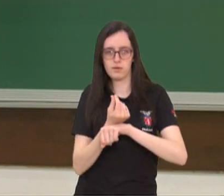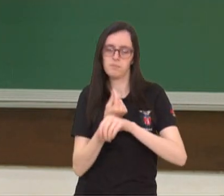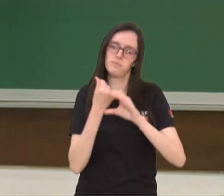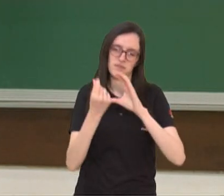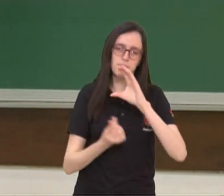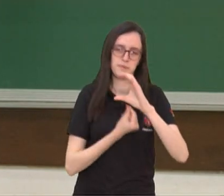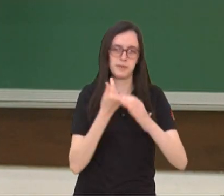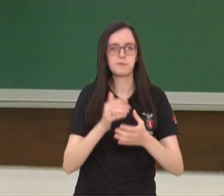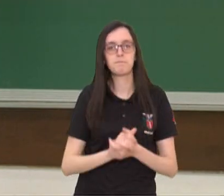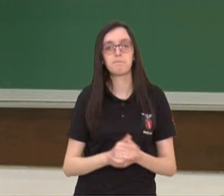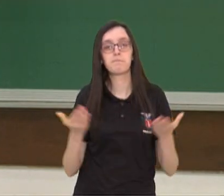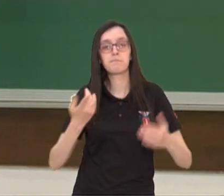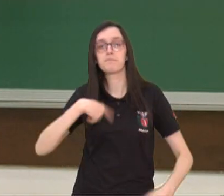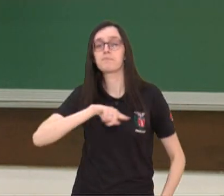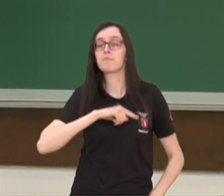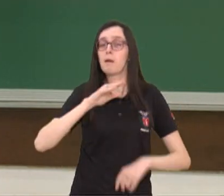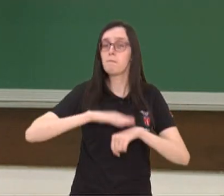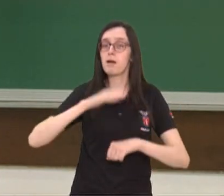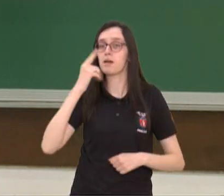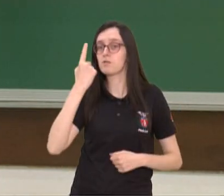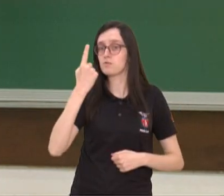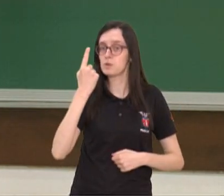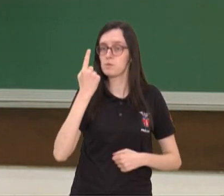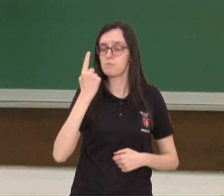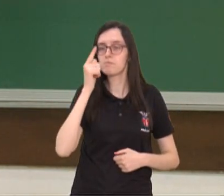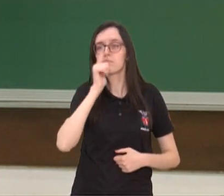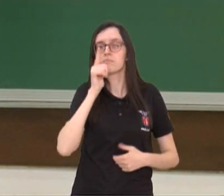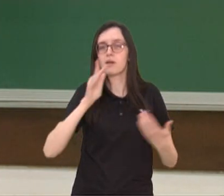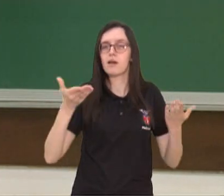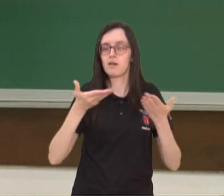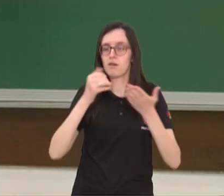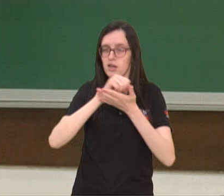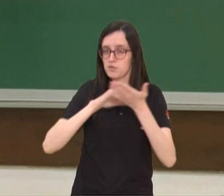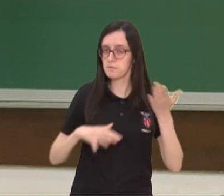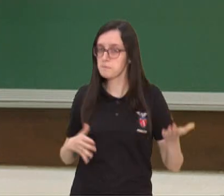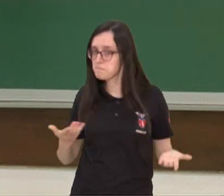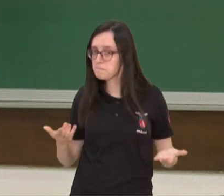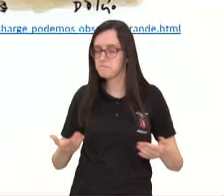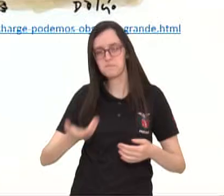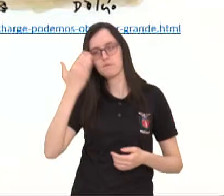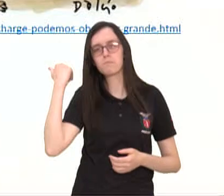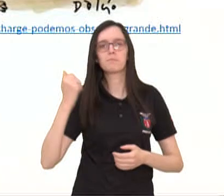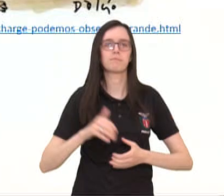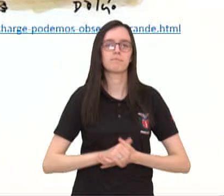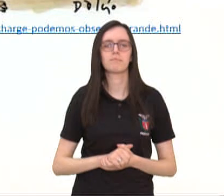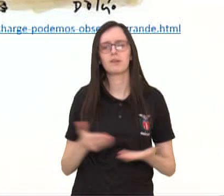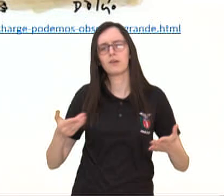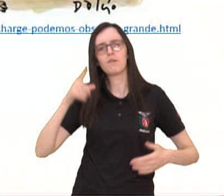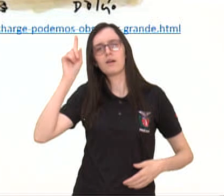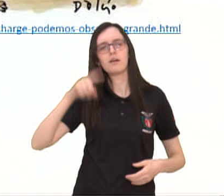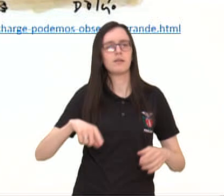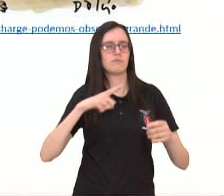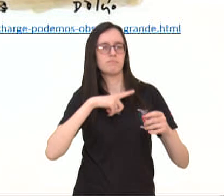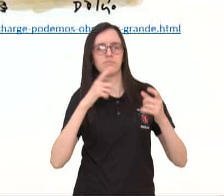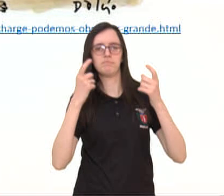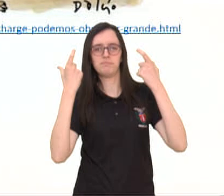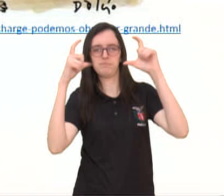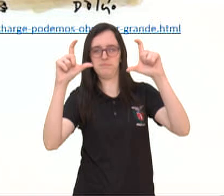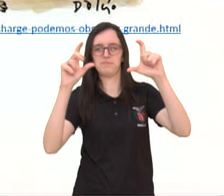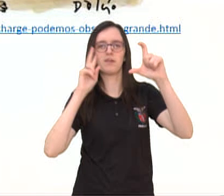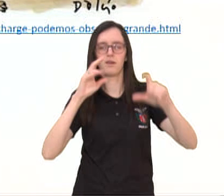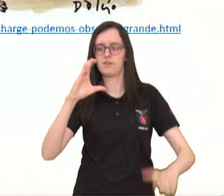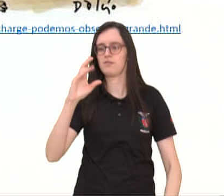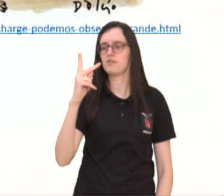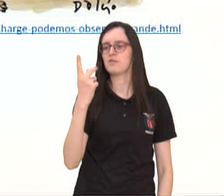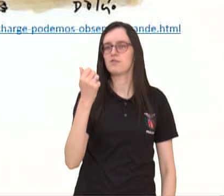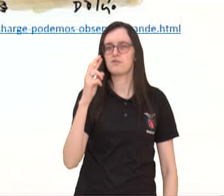Ok? Vamos para mais aí uma atividade. Vamos lá? Agora é uma charge aí para você.